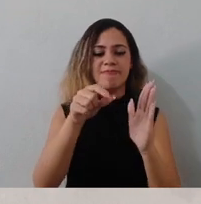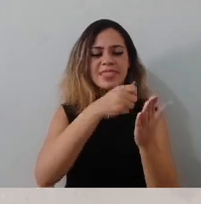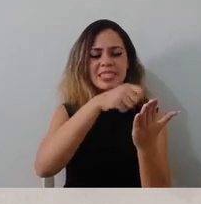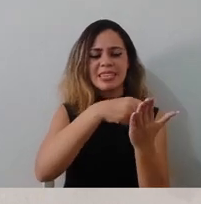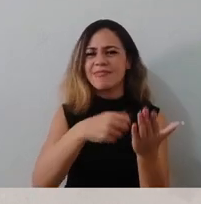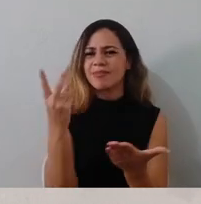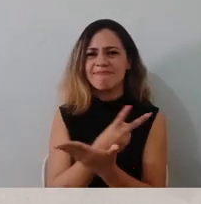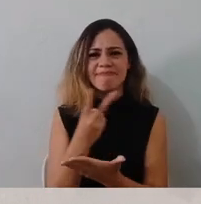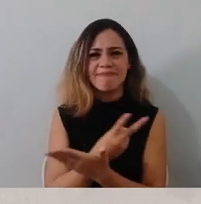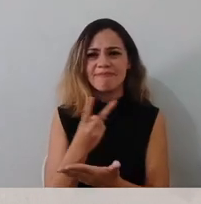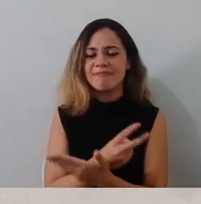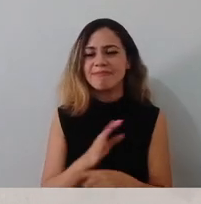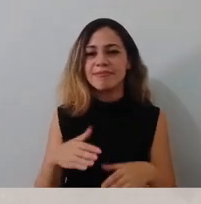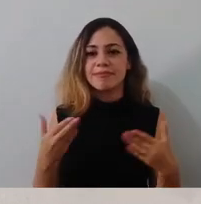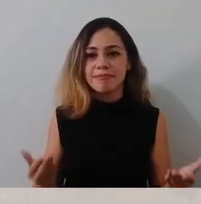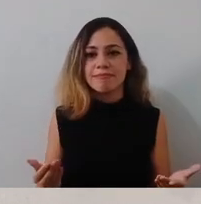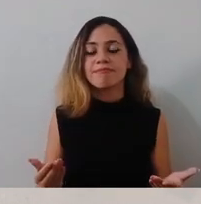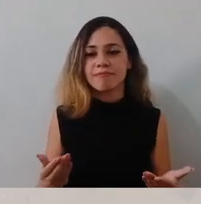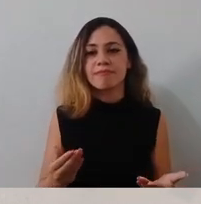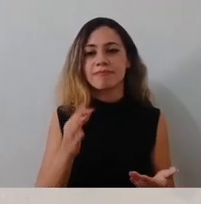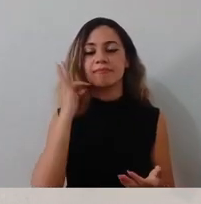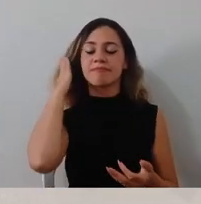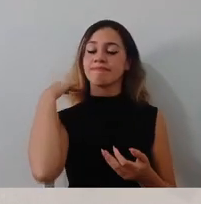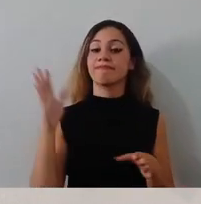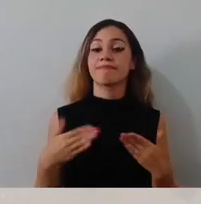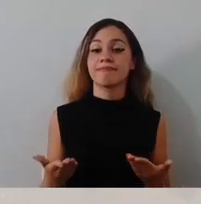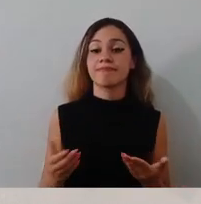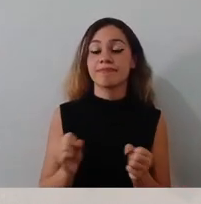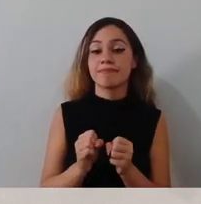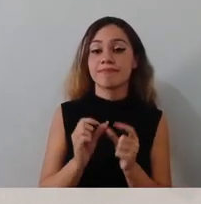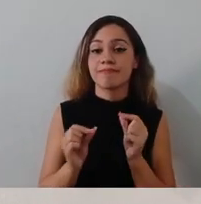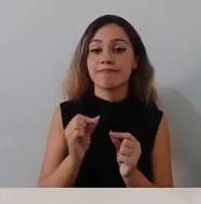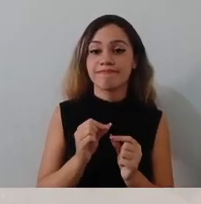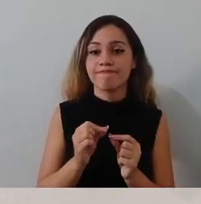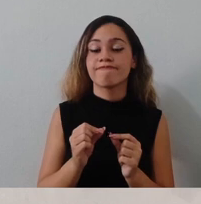motora fina. Assim, com o objetivo mesmo de